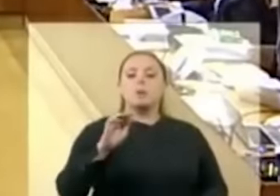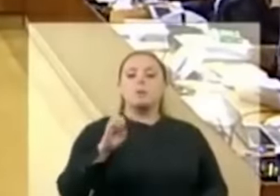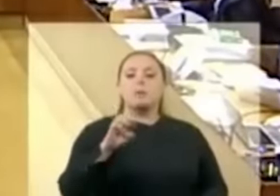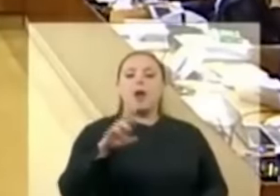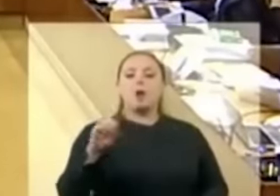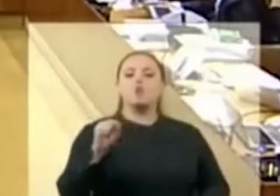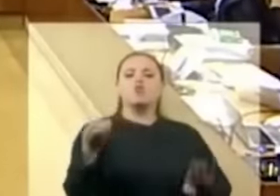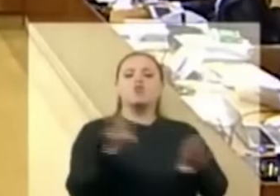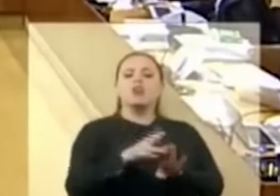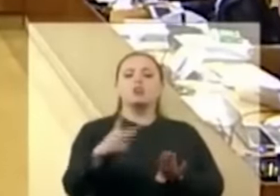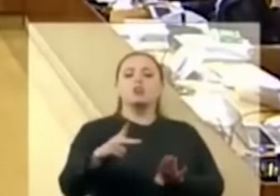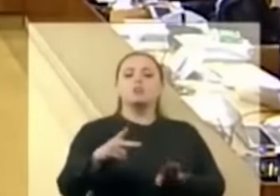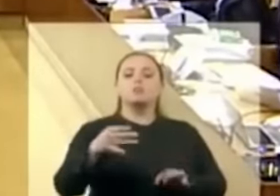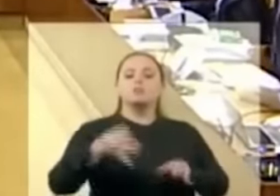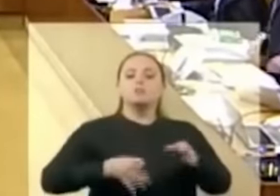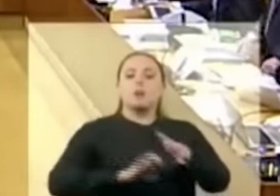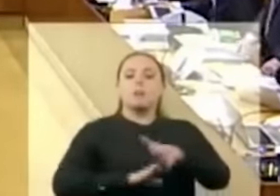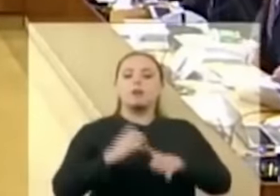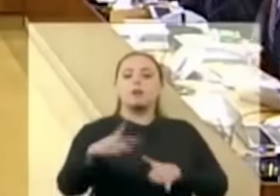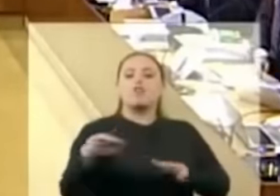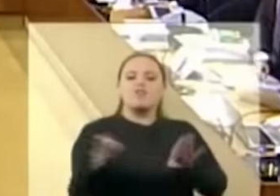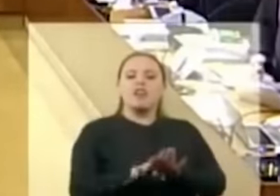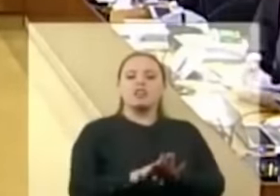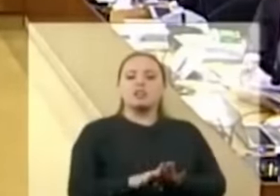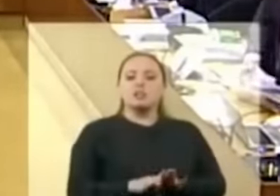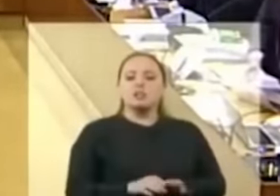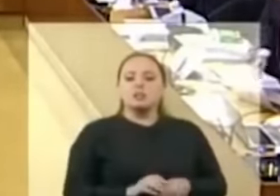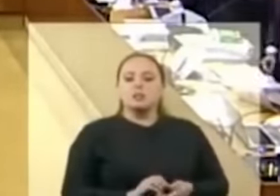sessão, peça a sessão.